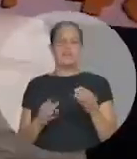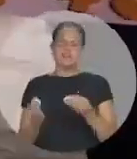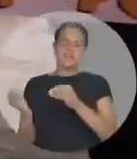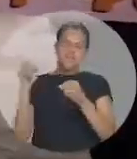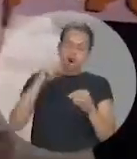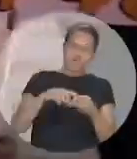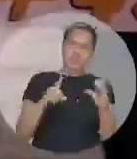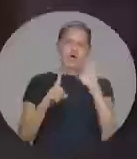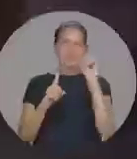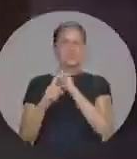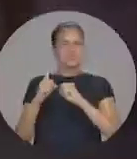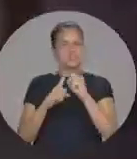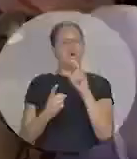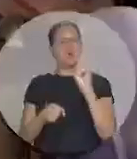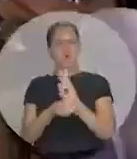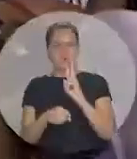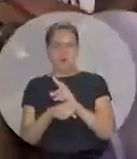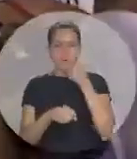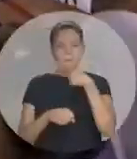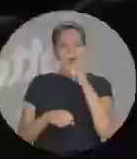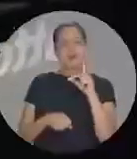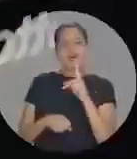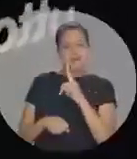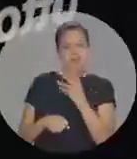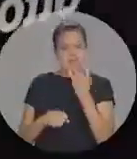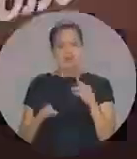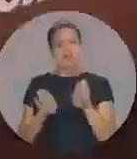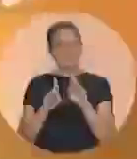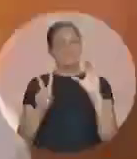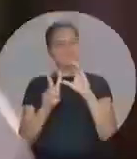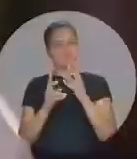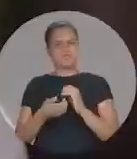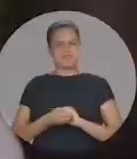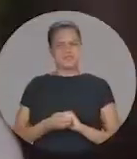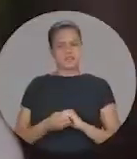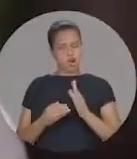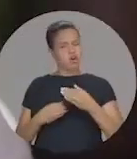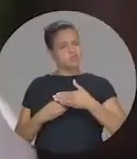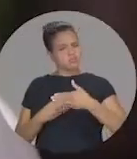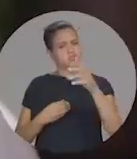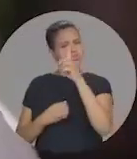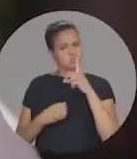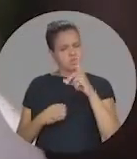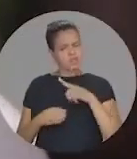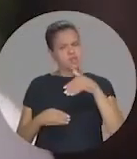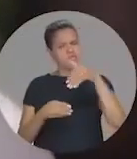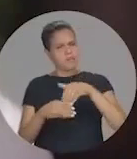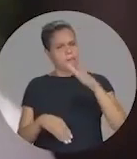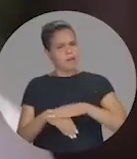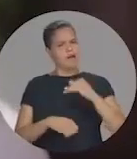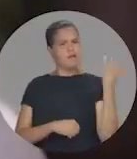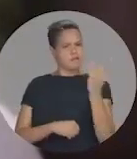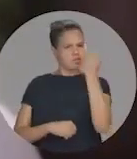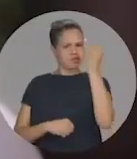de volta o crédito social, o Cuidar, o Mãe Merendeira e a Rede Viva. Neste domingo, teremos a eleição mais